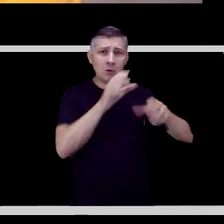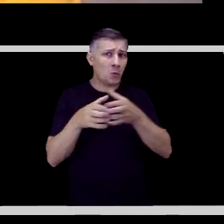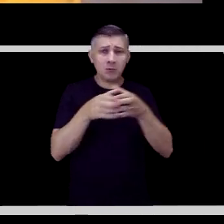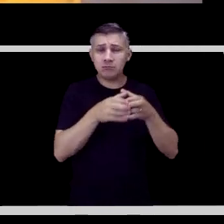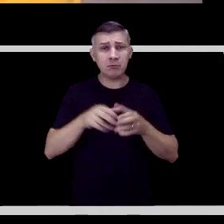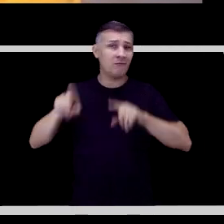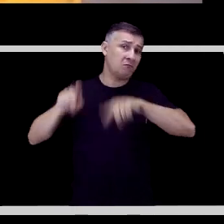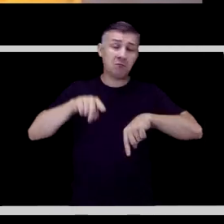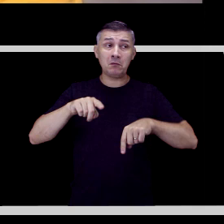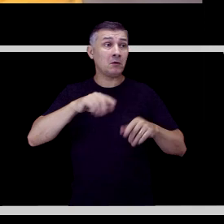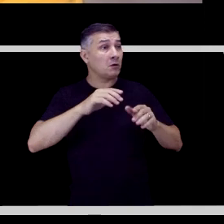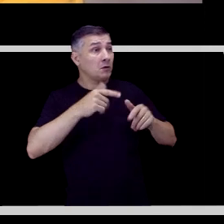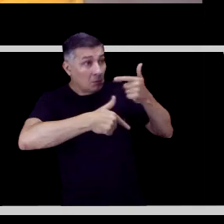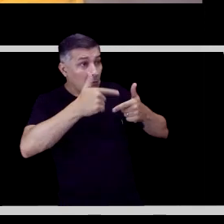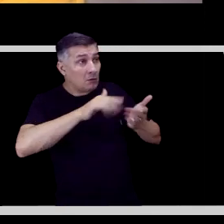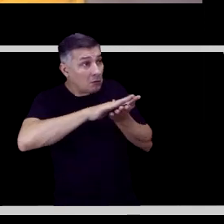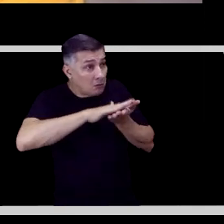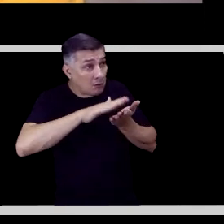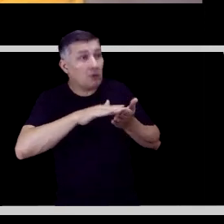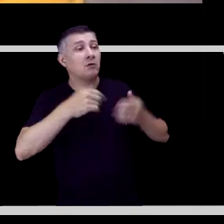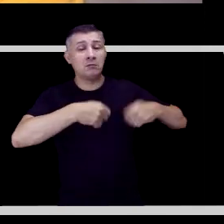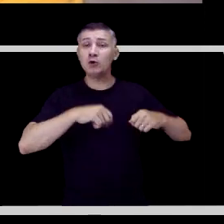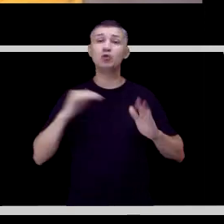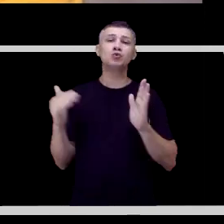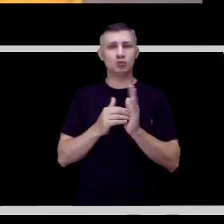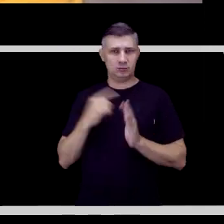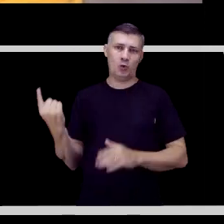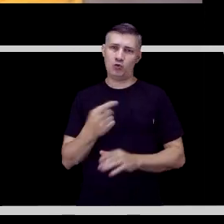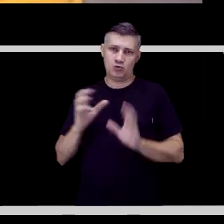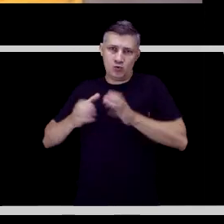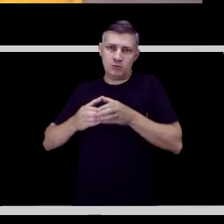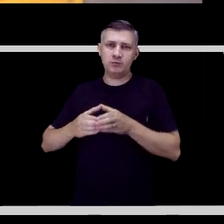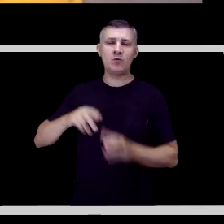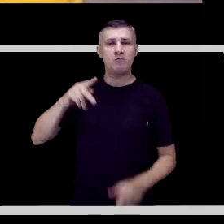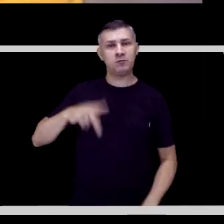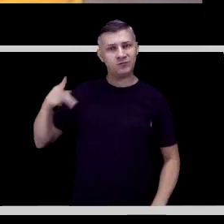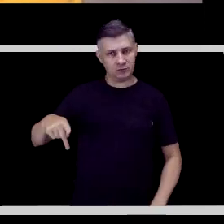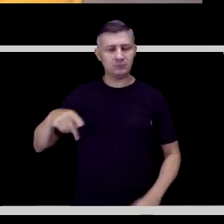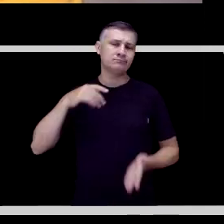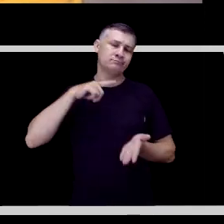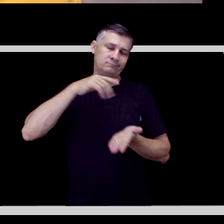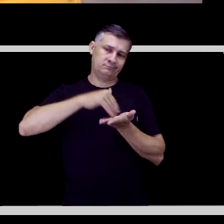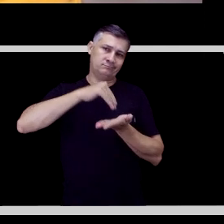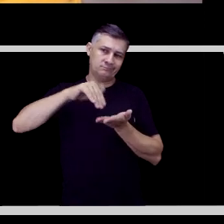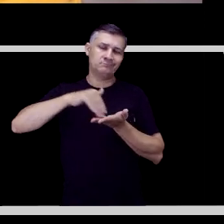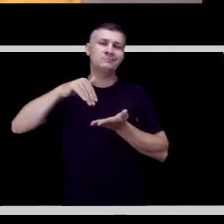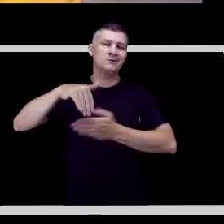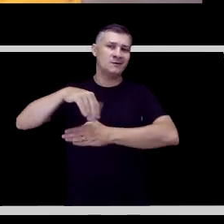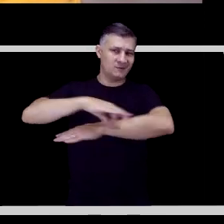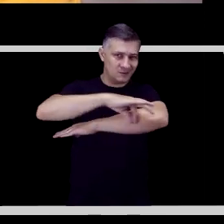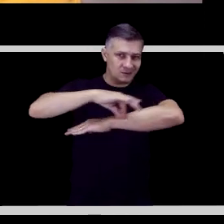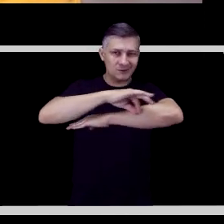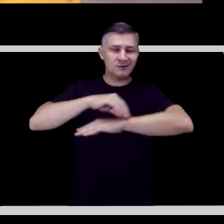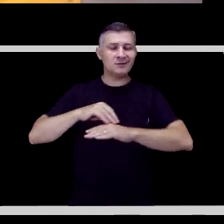a equipe conforme a demanda. Todos nós somos professores também, então esse estúdio é uma espécie de plataforma